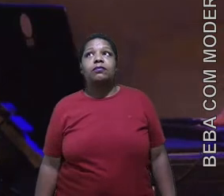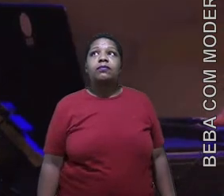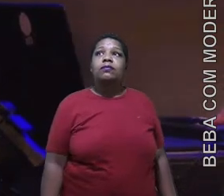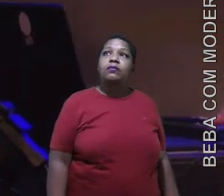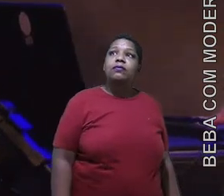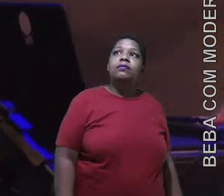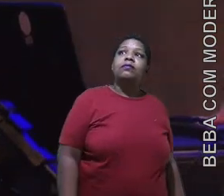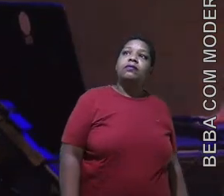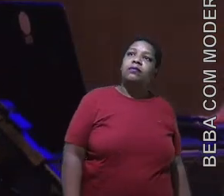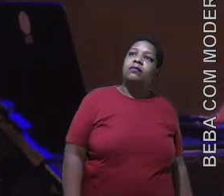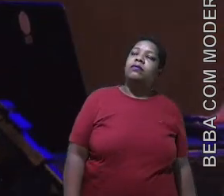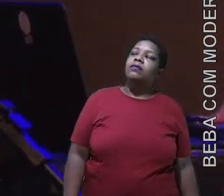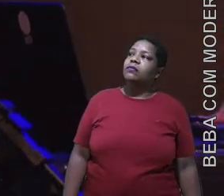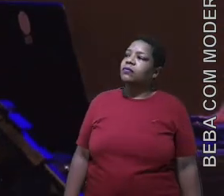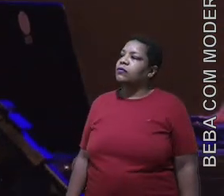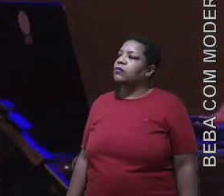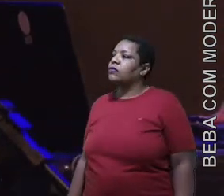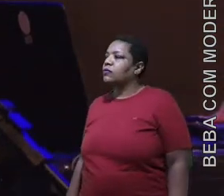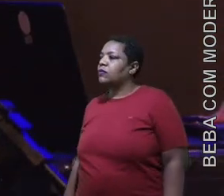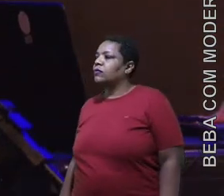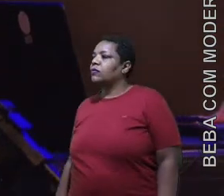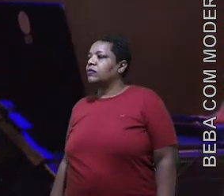E aí